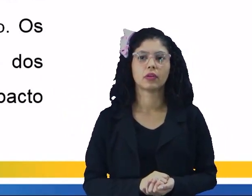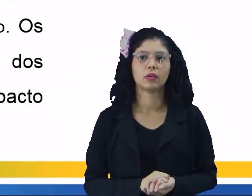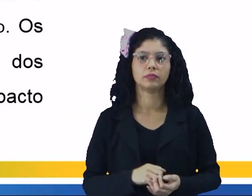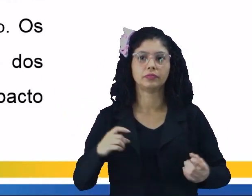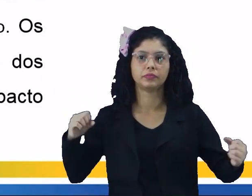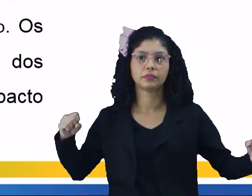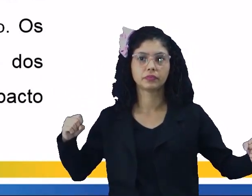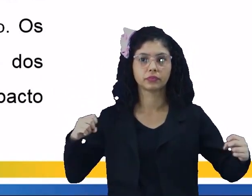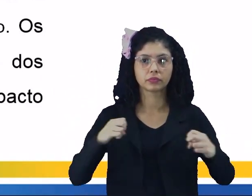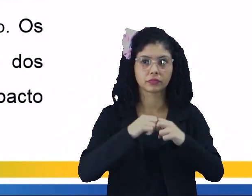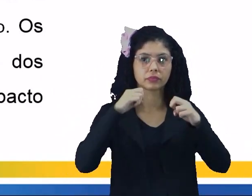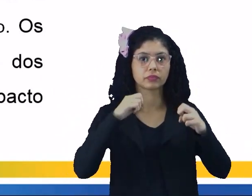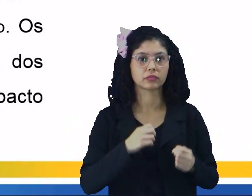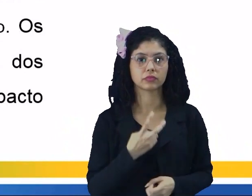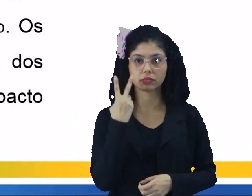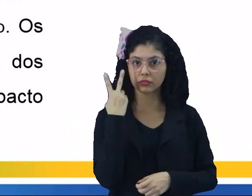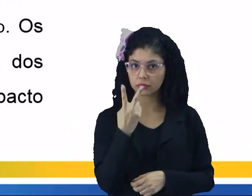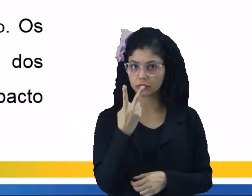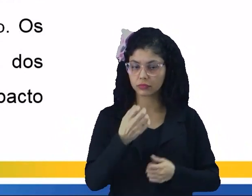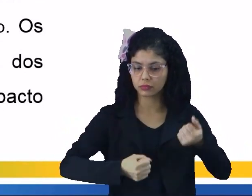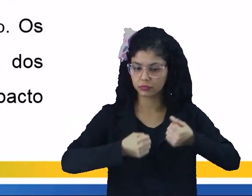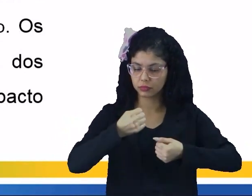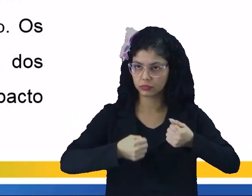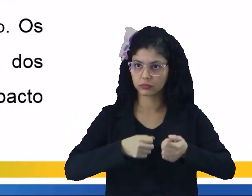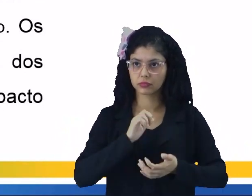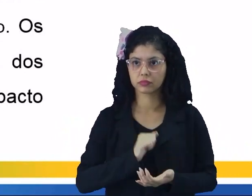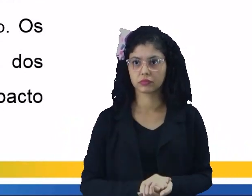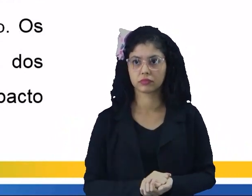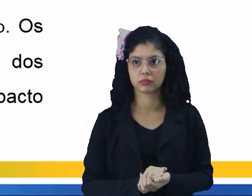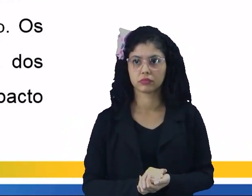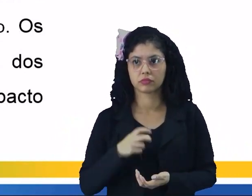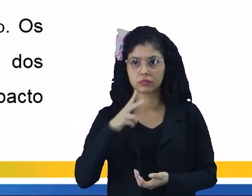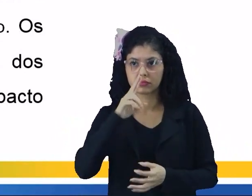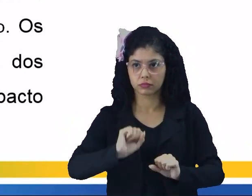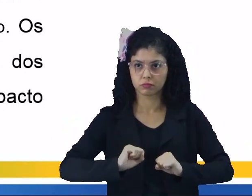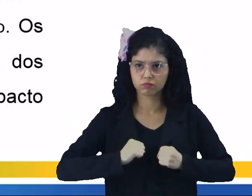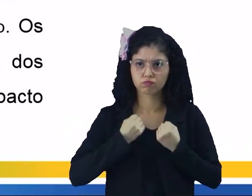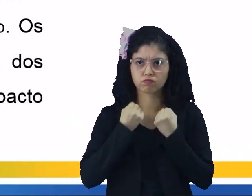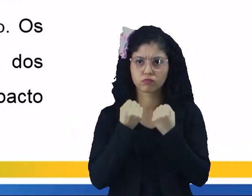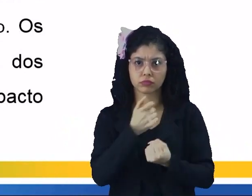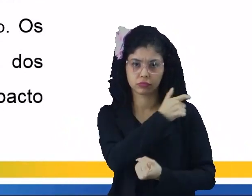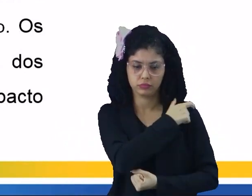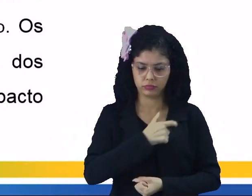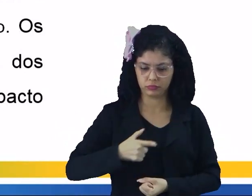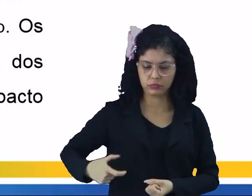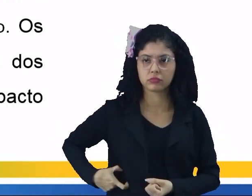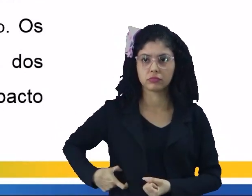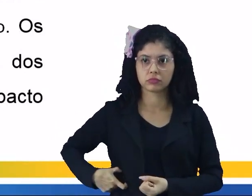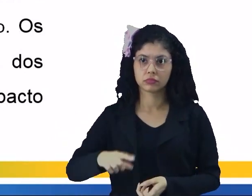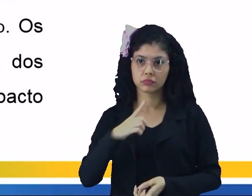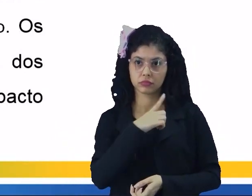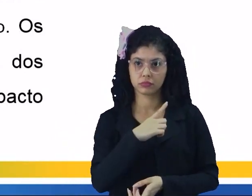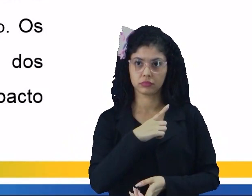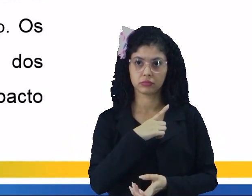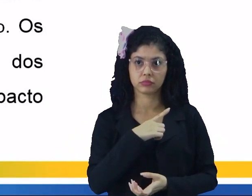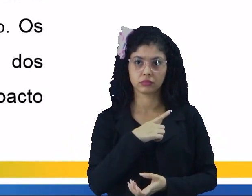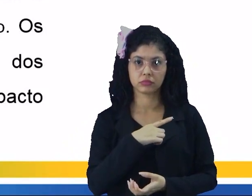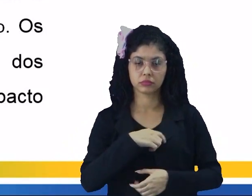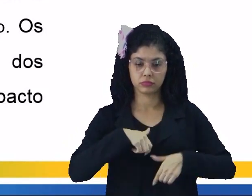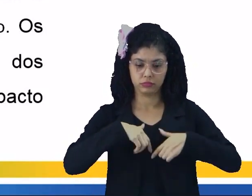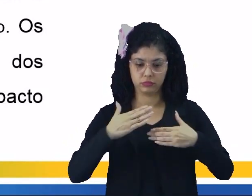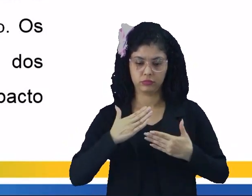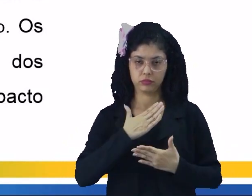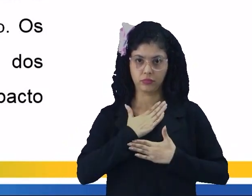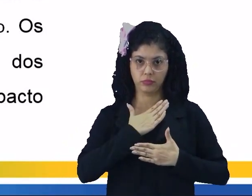uma colisão frontal entre dois automóveis, a força que o cinto de segurança exerce sobre o